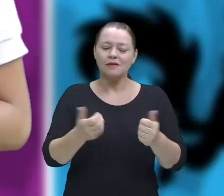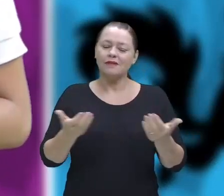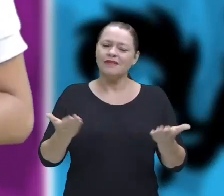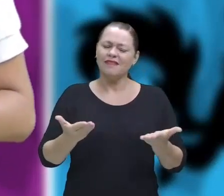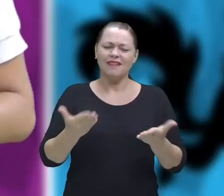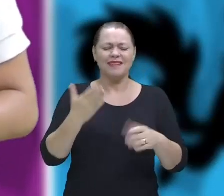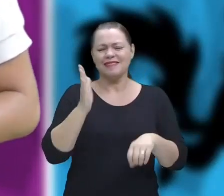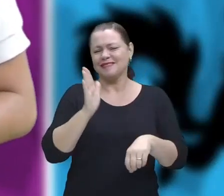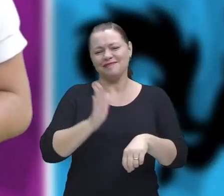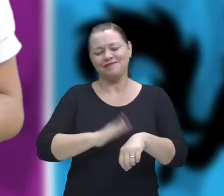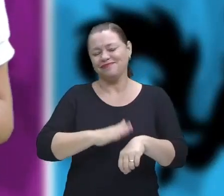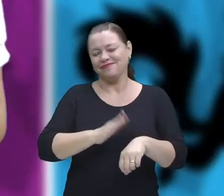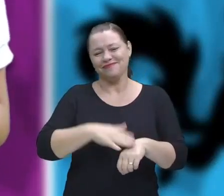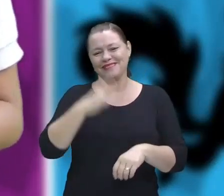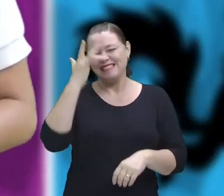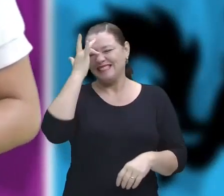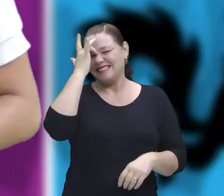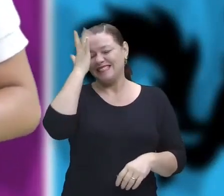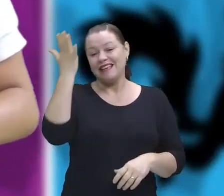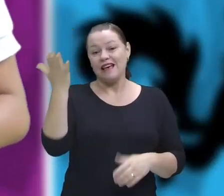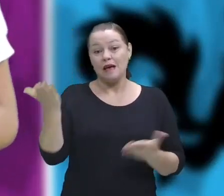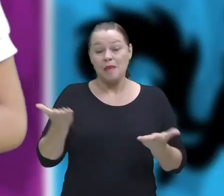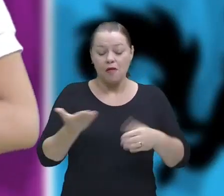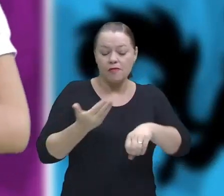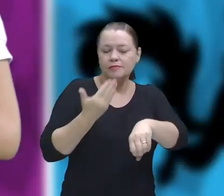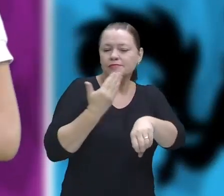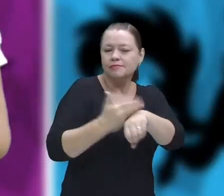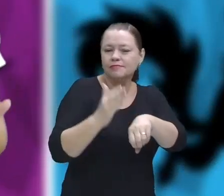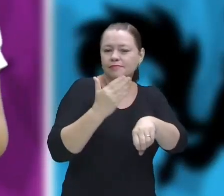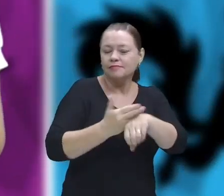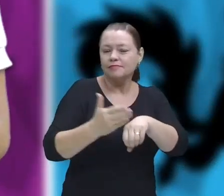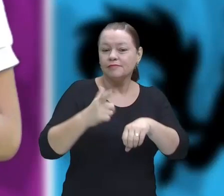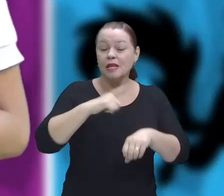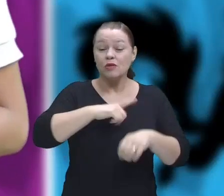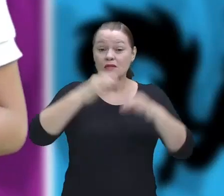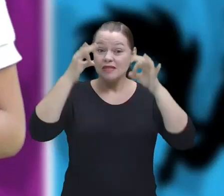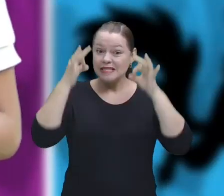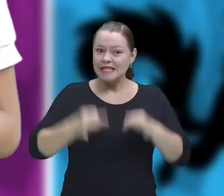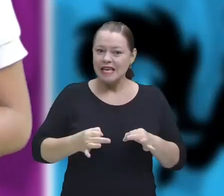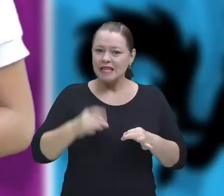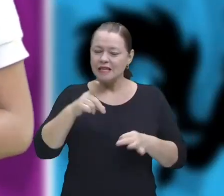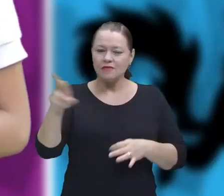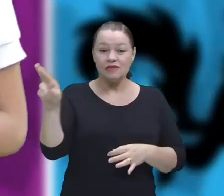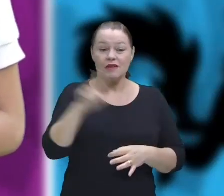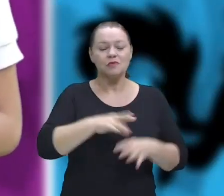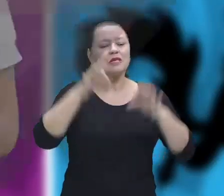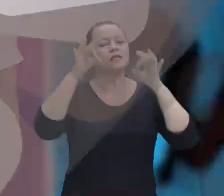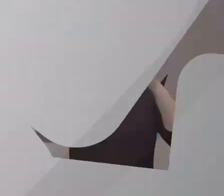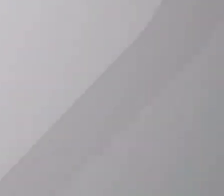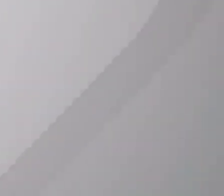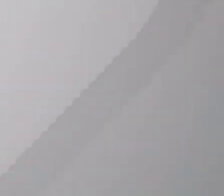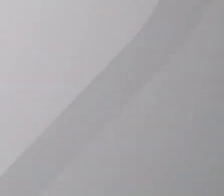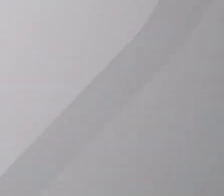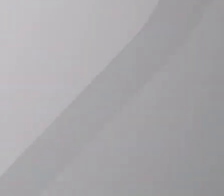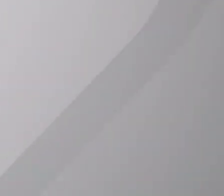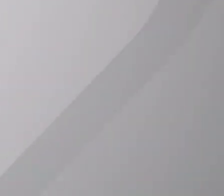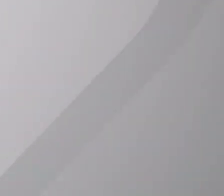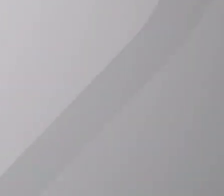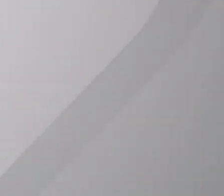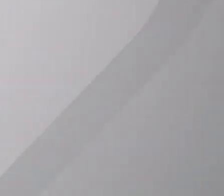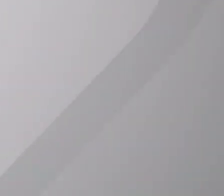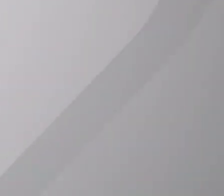tá craque. Vamos fazer o exercitando, que eu tenho certeza que você vai arrasar. Vem comigo!